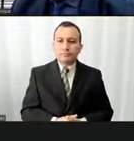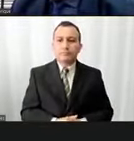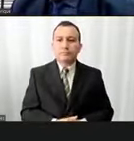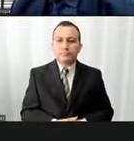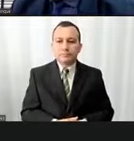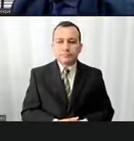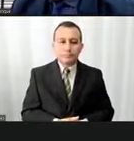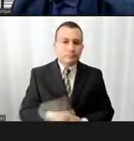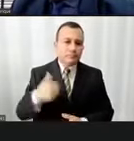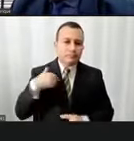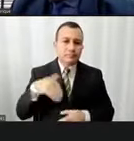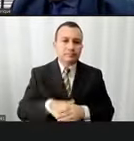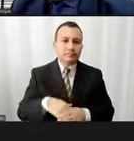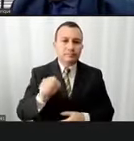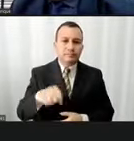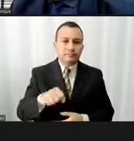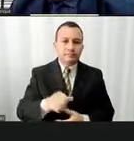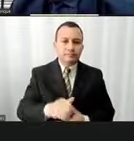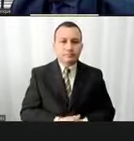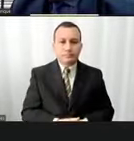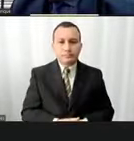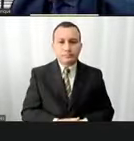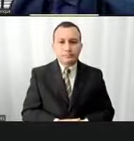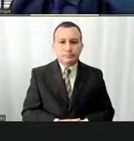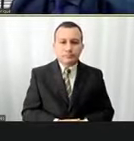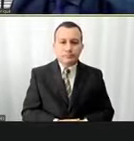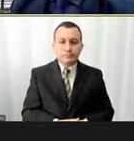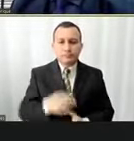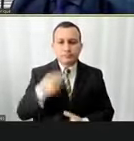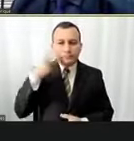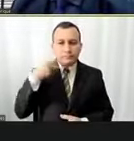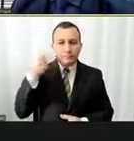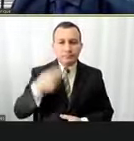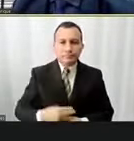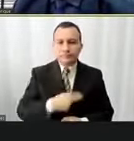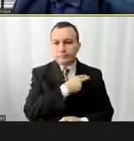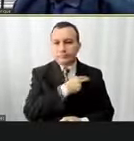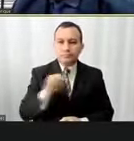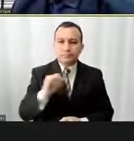Meu voto é sim, senhor secretário. Ok. Vereador Sargento Joelson.